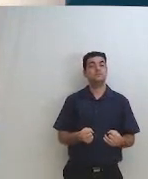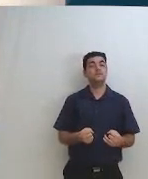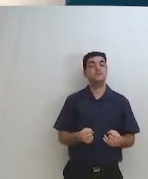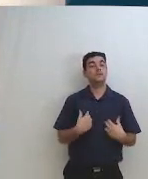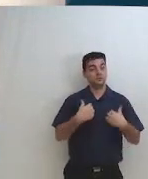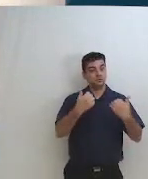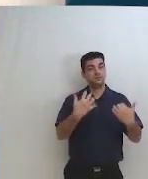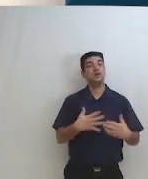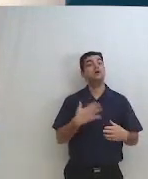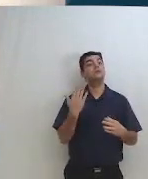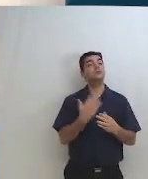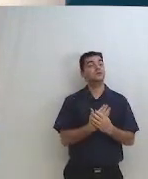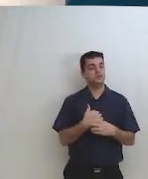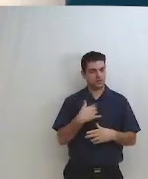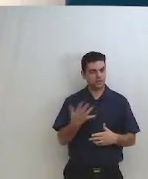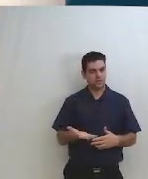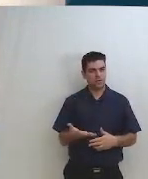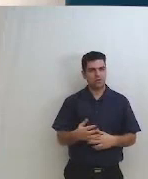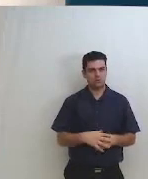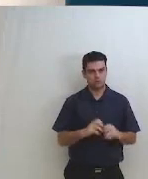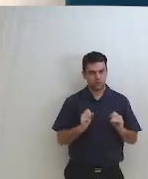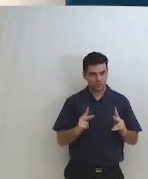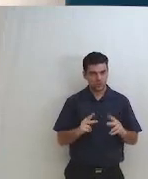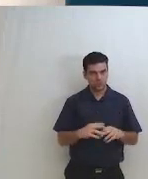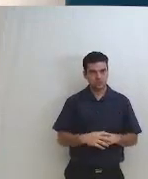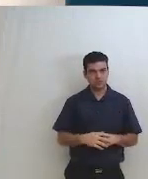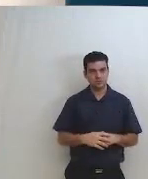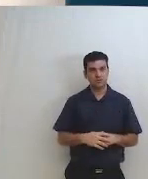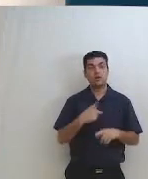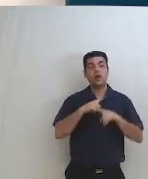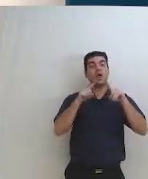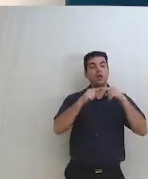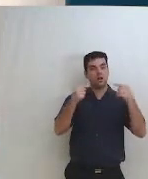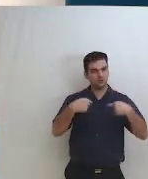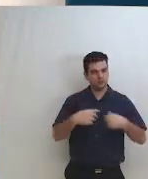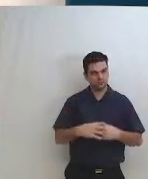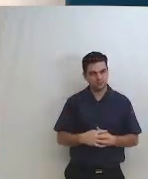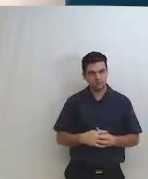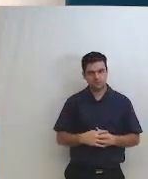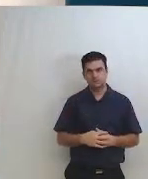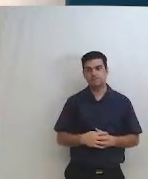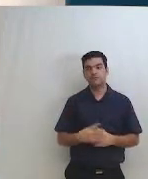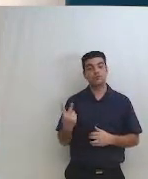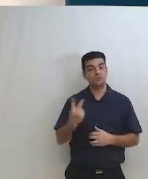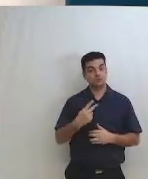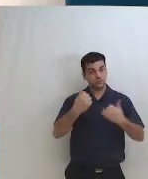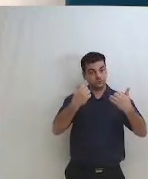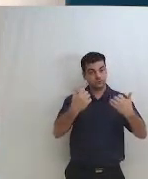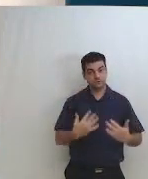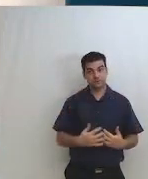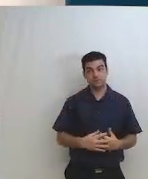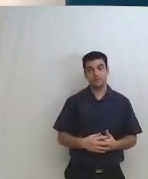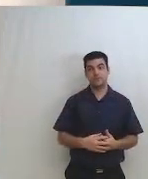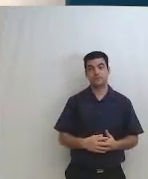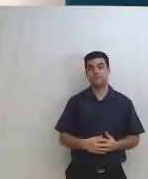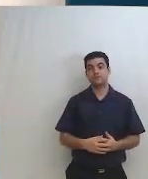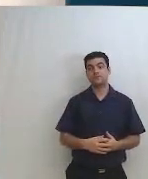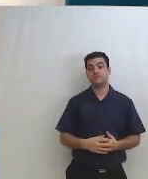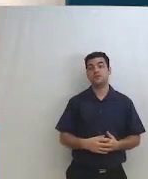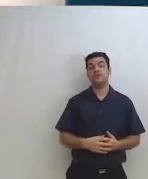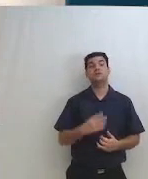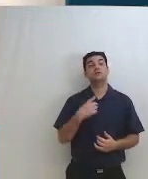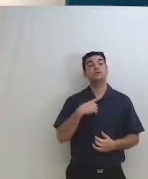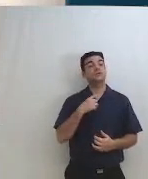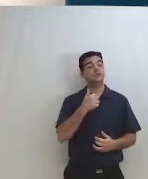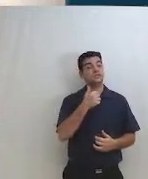processo aqui, estão me acusando, prestar esclarecimentos. Vejam, o fato foi 15 de setembro,